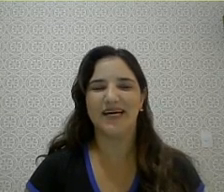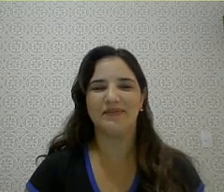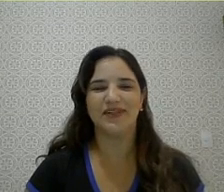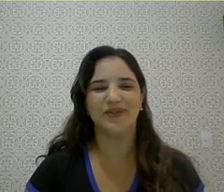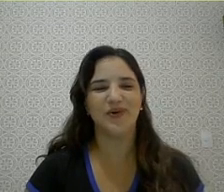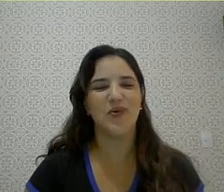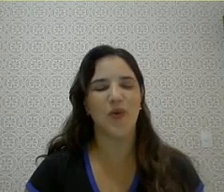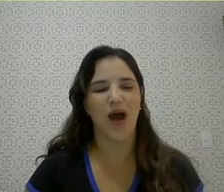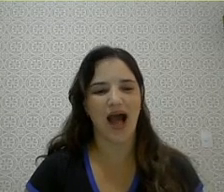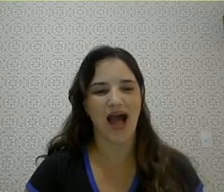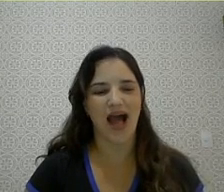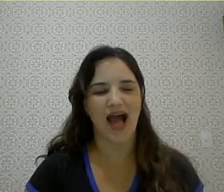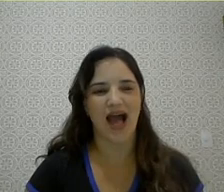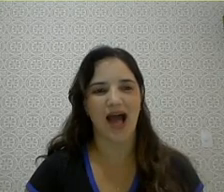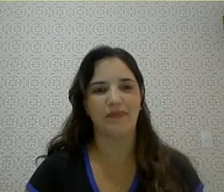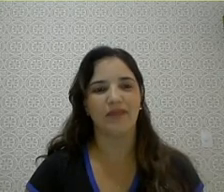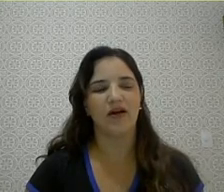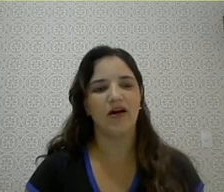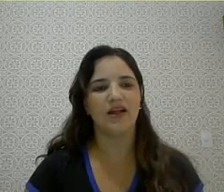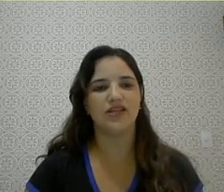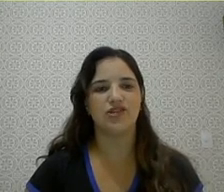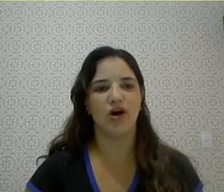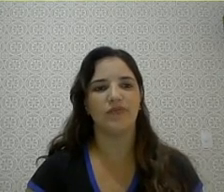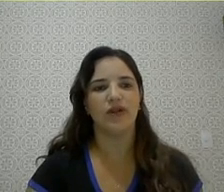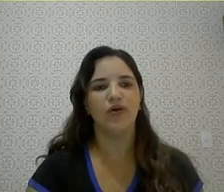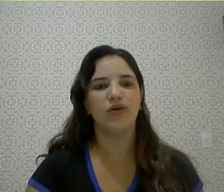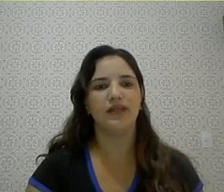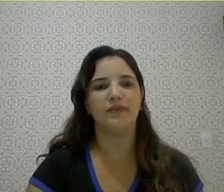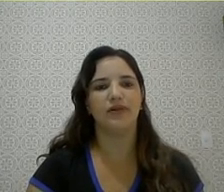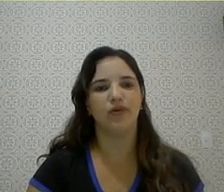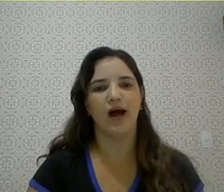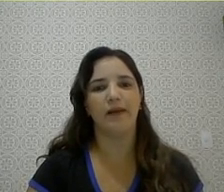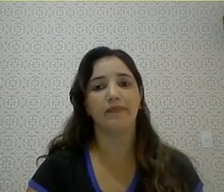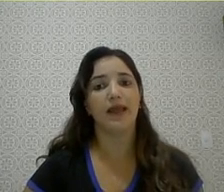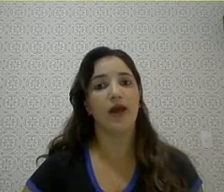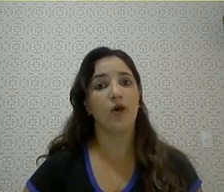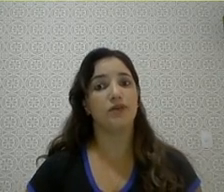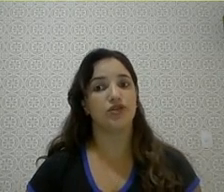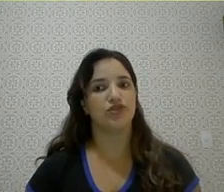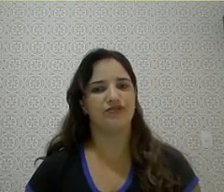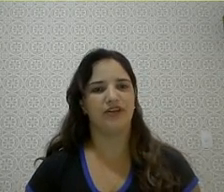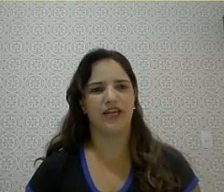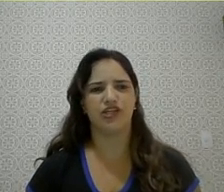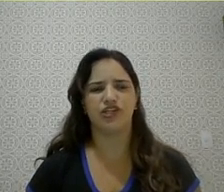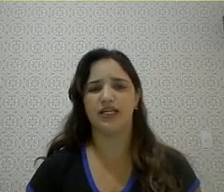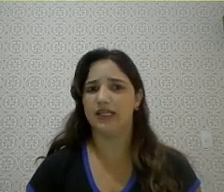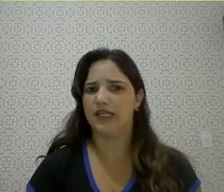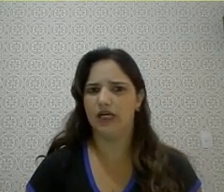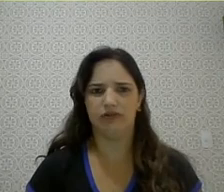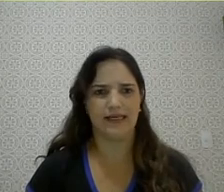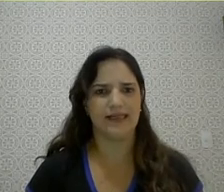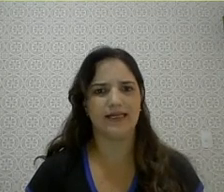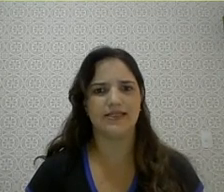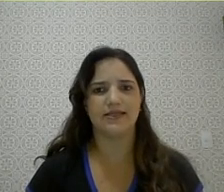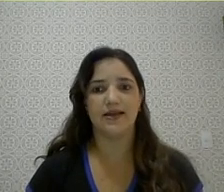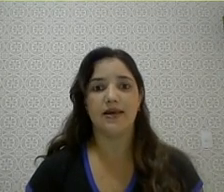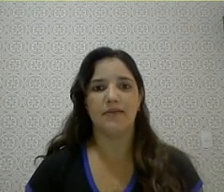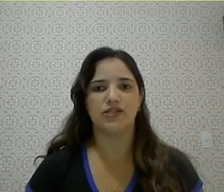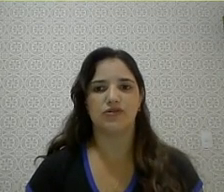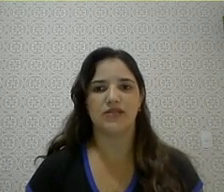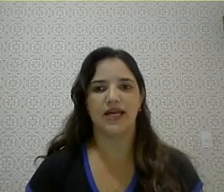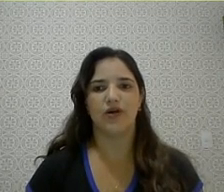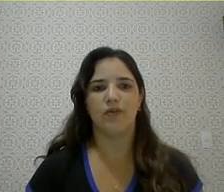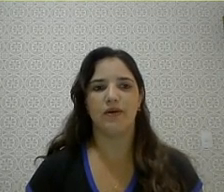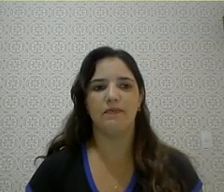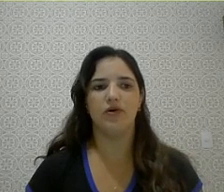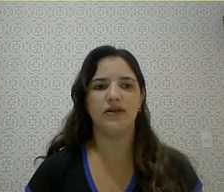É do tamanduá. Olhem só. O tamanduá é um bicho diferente que não tem dentes,